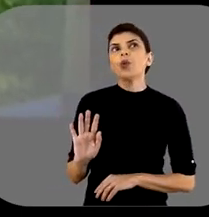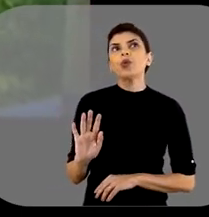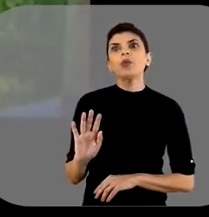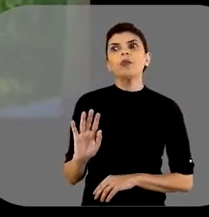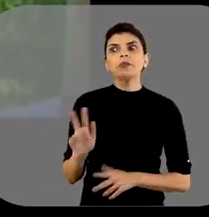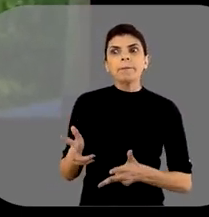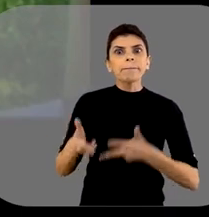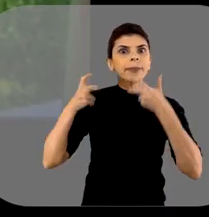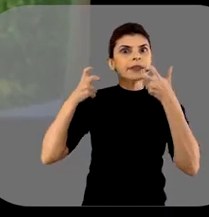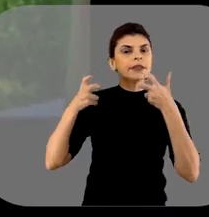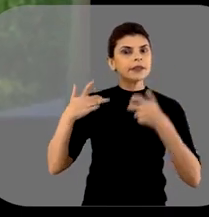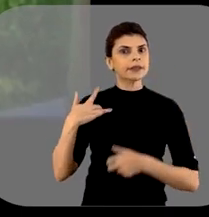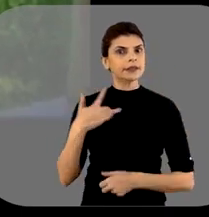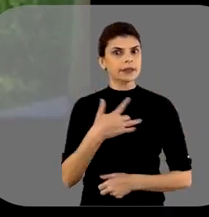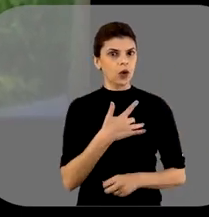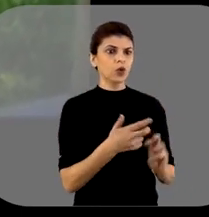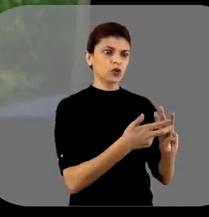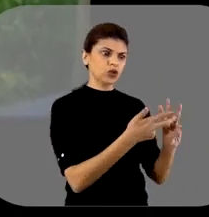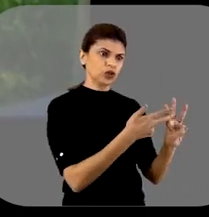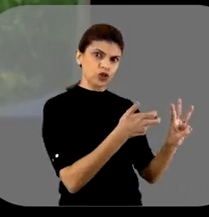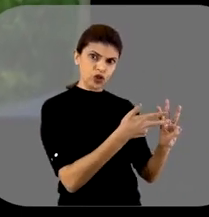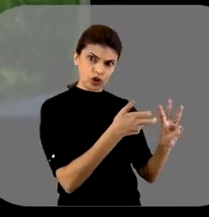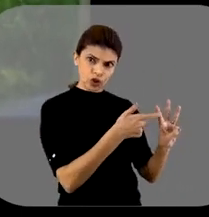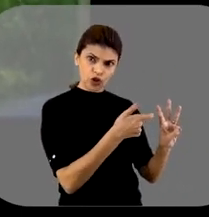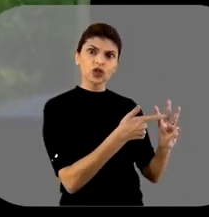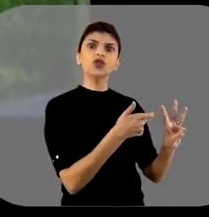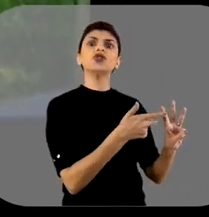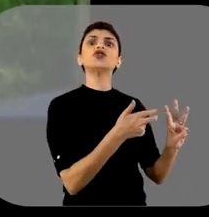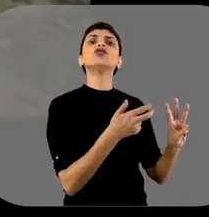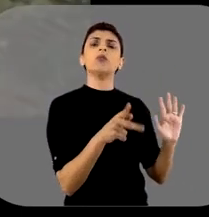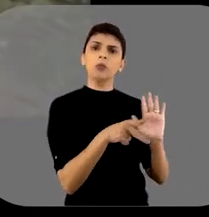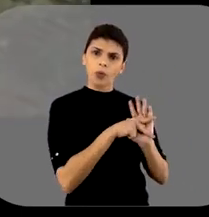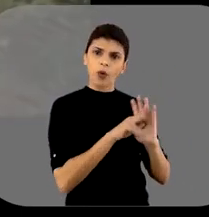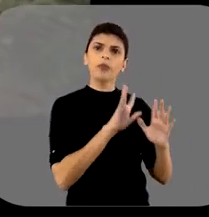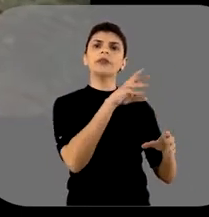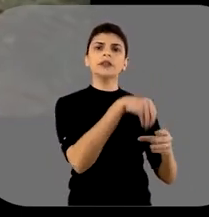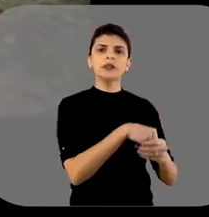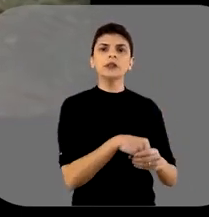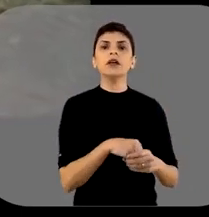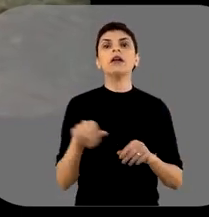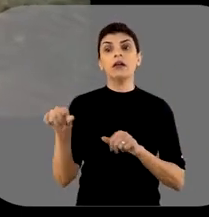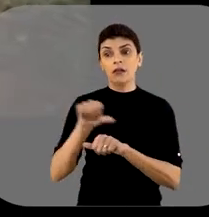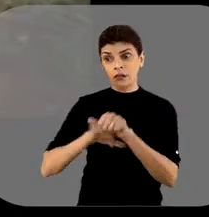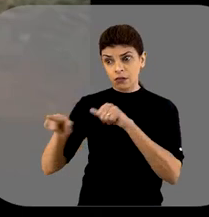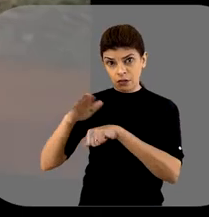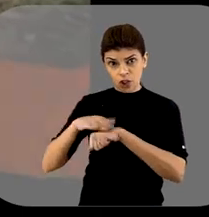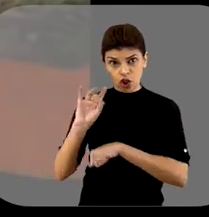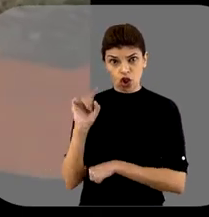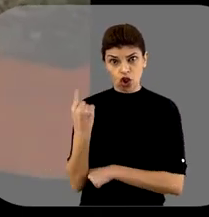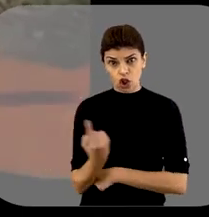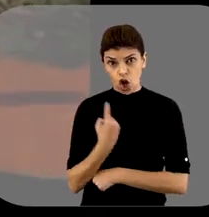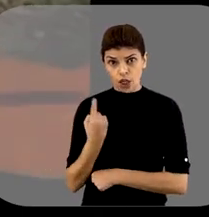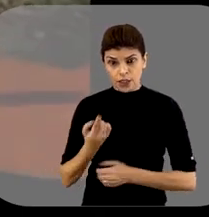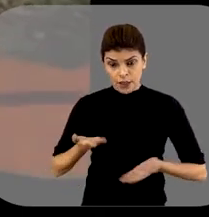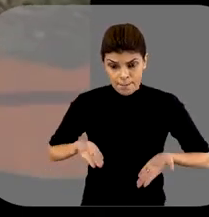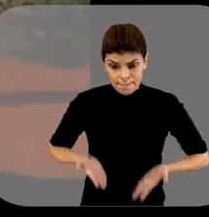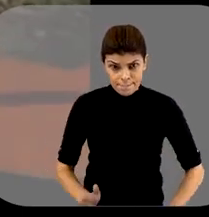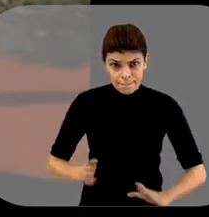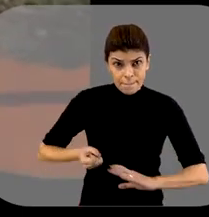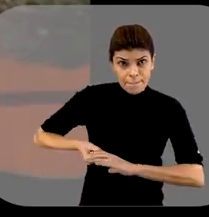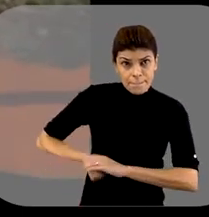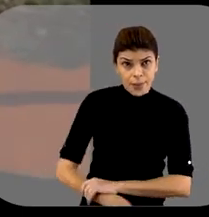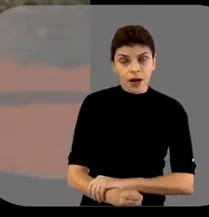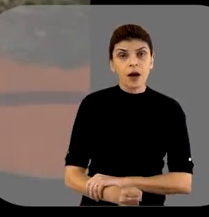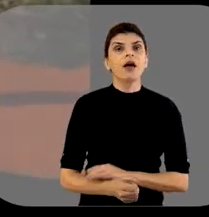tem a percepção de que a saúde indígena também faz parte dessa rede. E você faz o parto sozinho? Eu faço